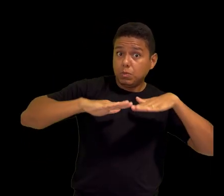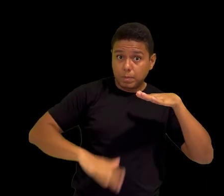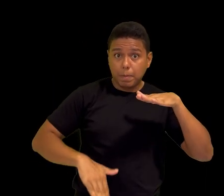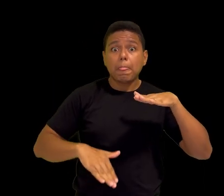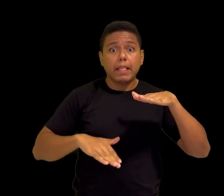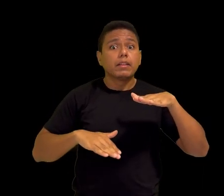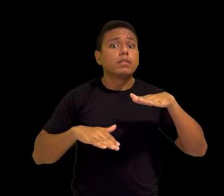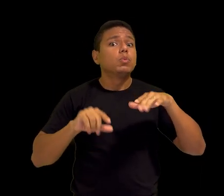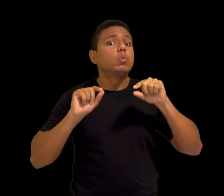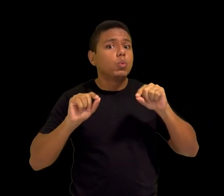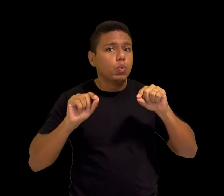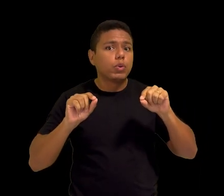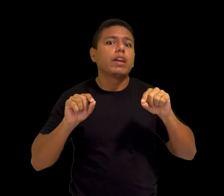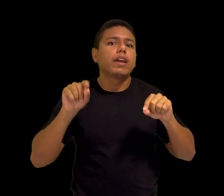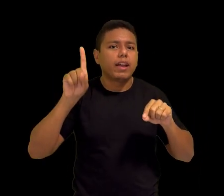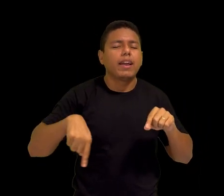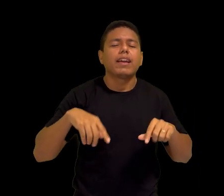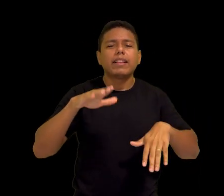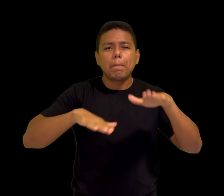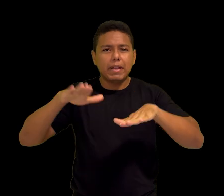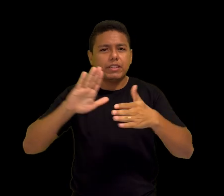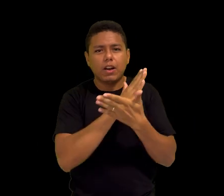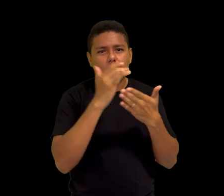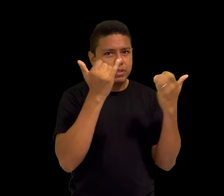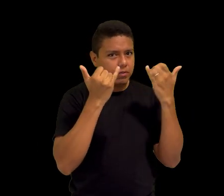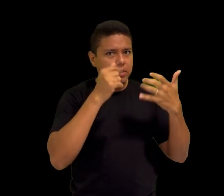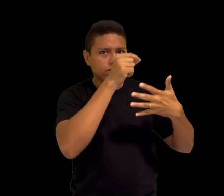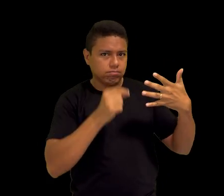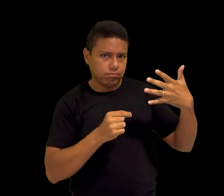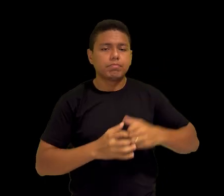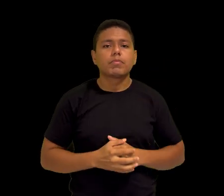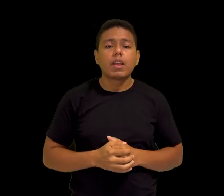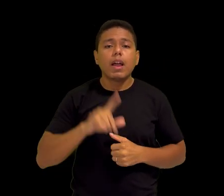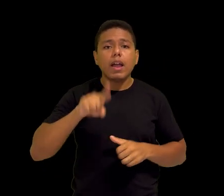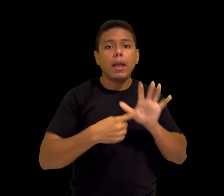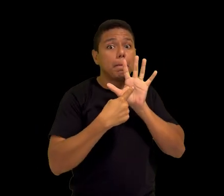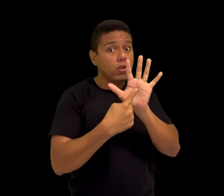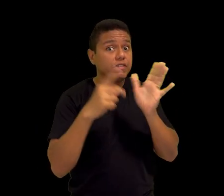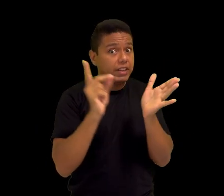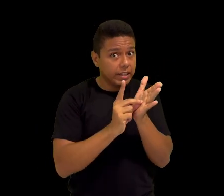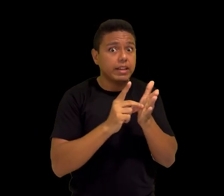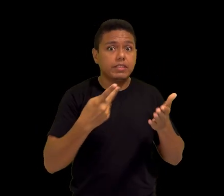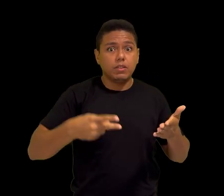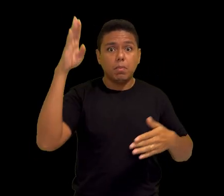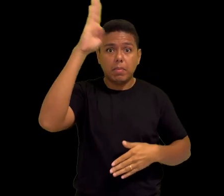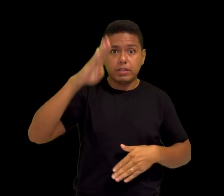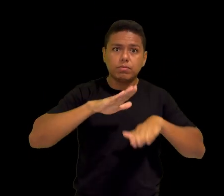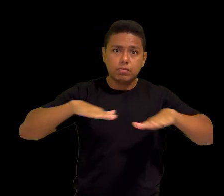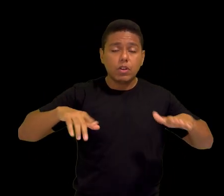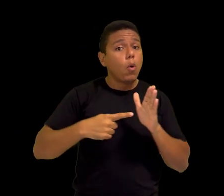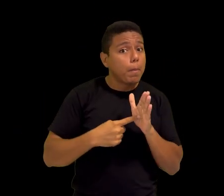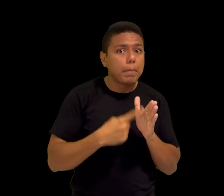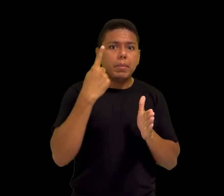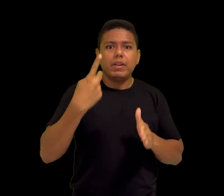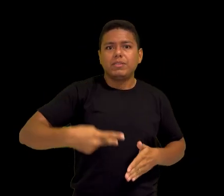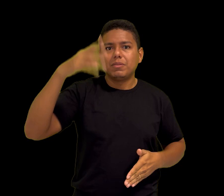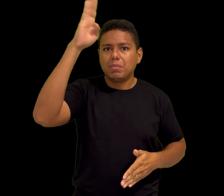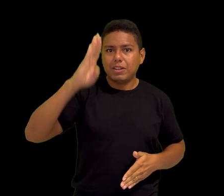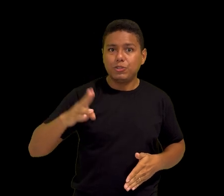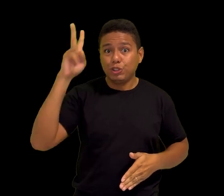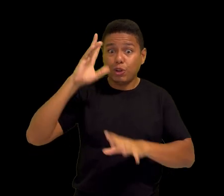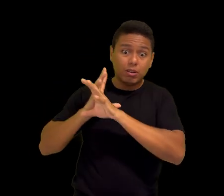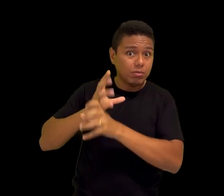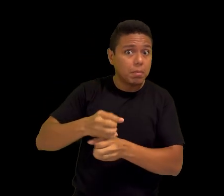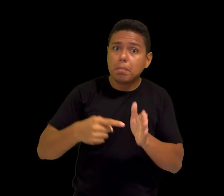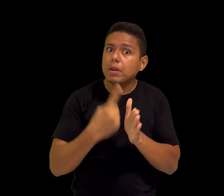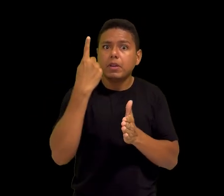segundo macro-regiões, faixa etária e sexo. Então, é um retrato da infância brasileira. E esse foi o primeiro estudo no Brasil, na história do Brasil, que foi